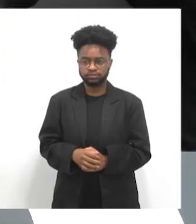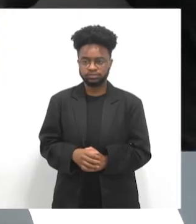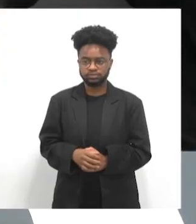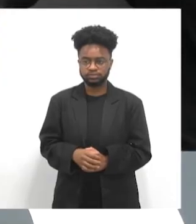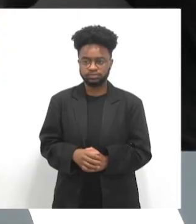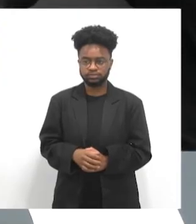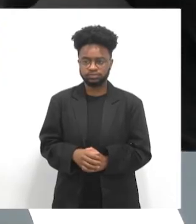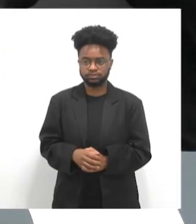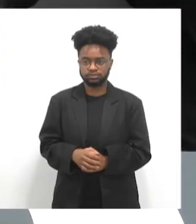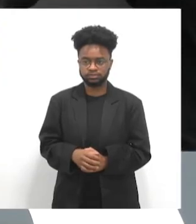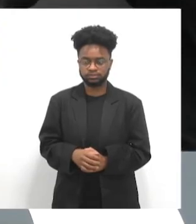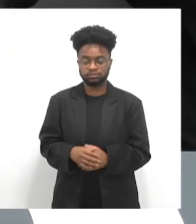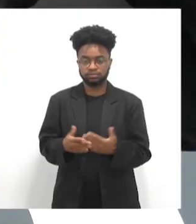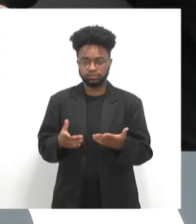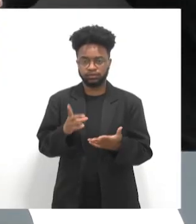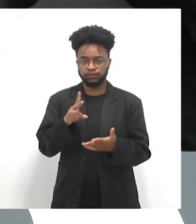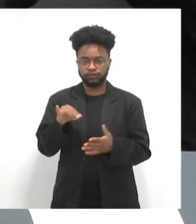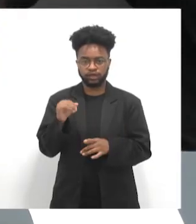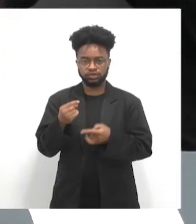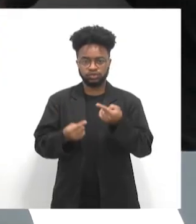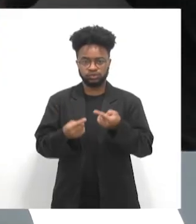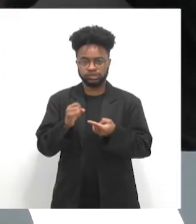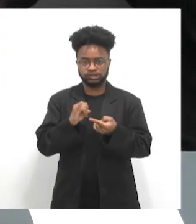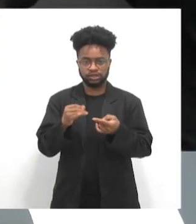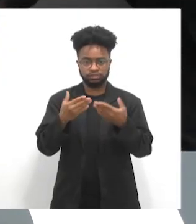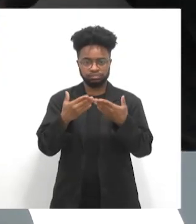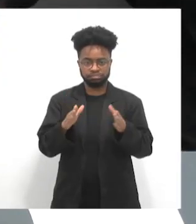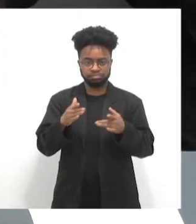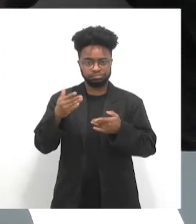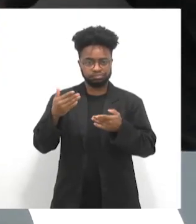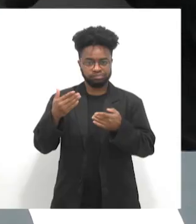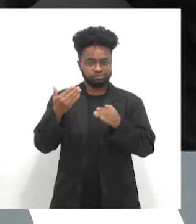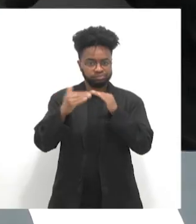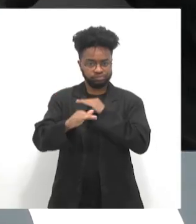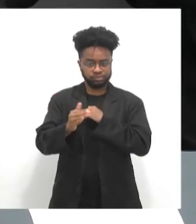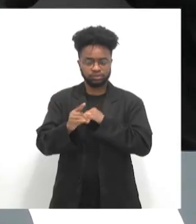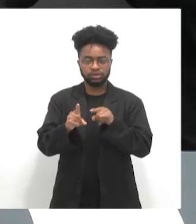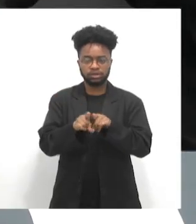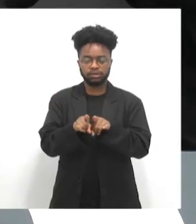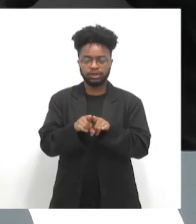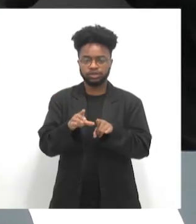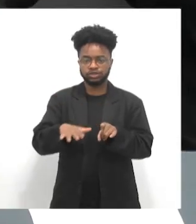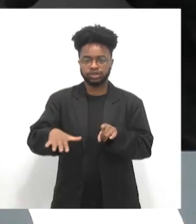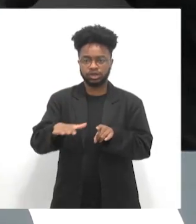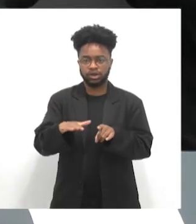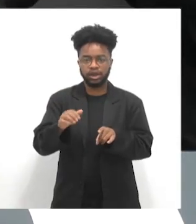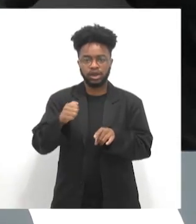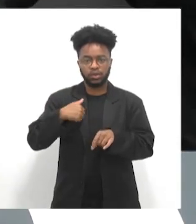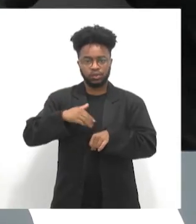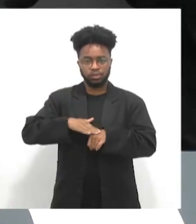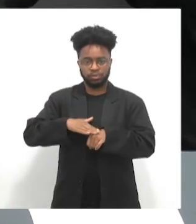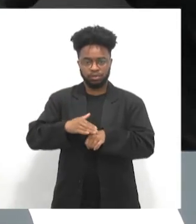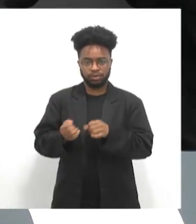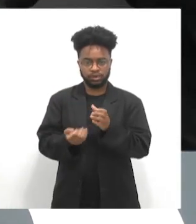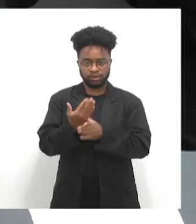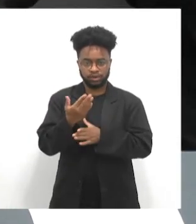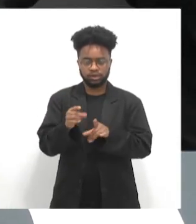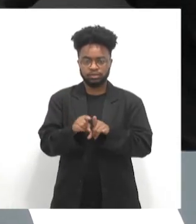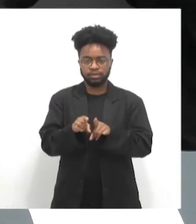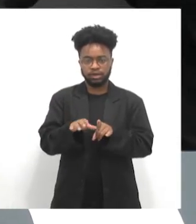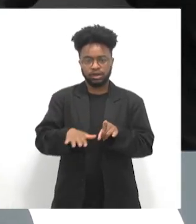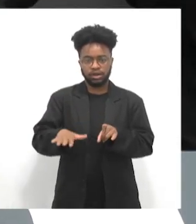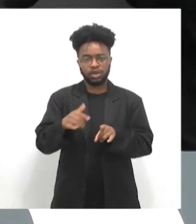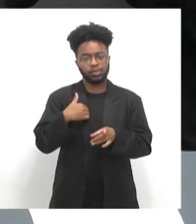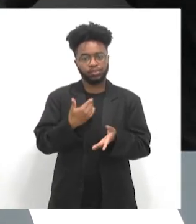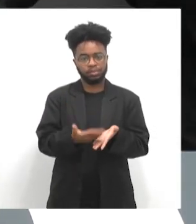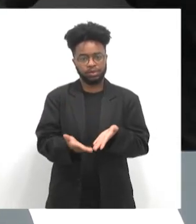só vai dar discussão se abrir divergências, né? Em geral, quem abre divergência sou eu, e também, em geral, eu vou